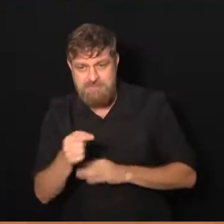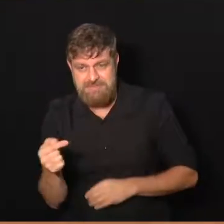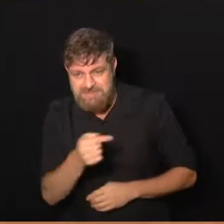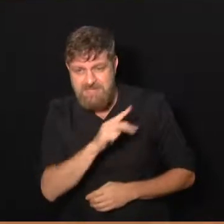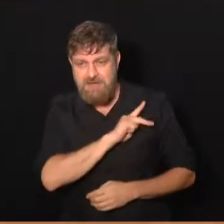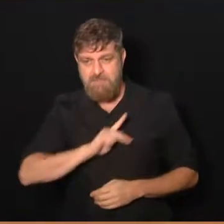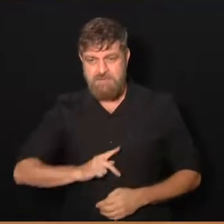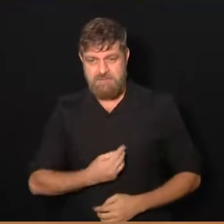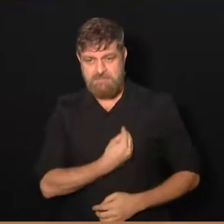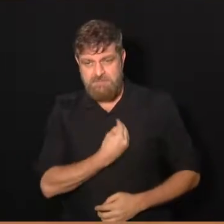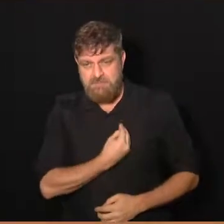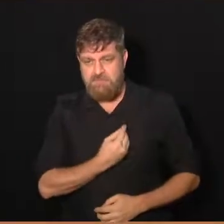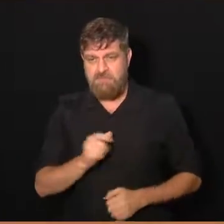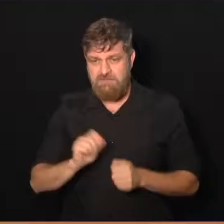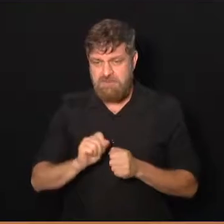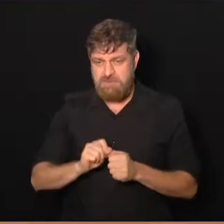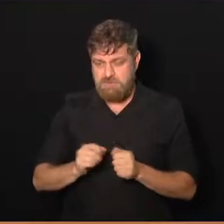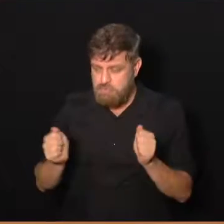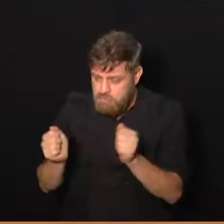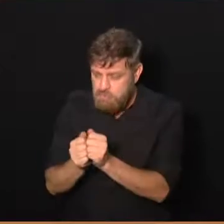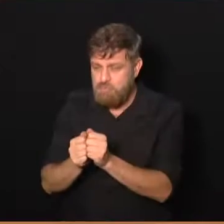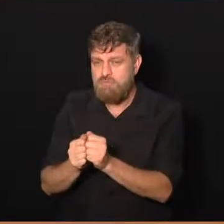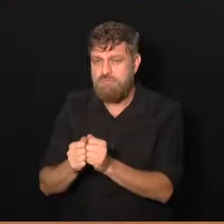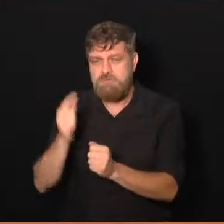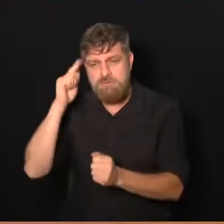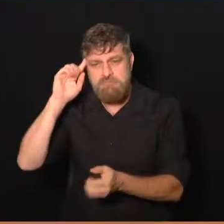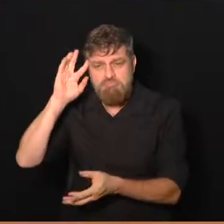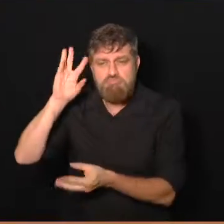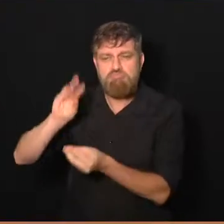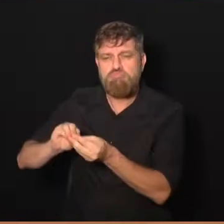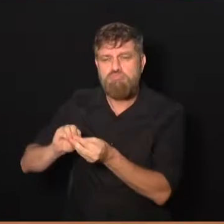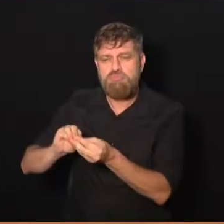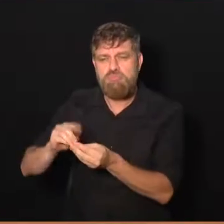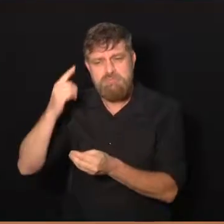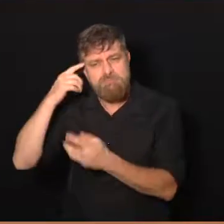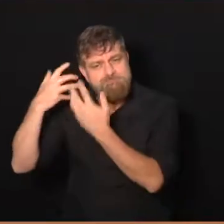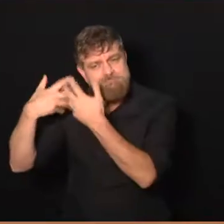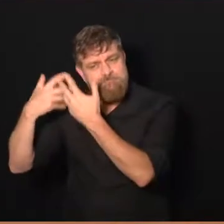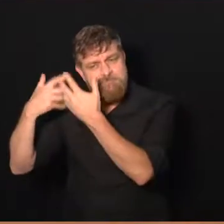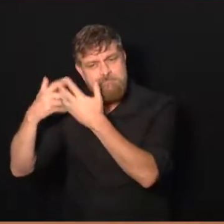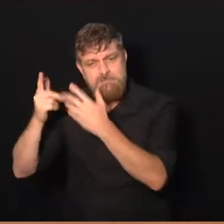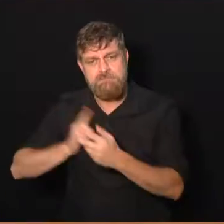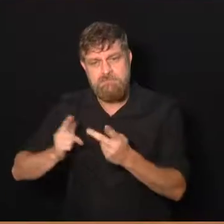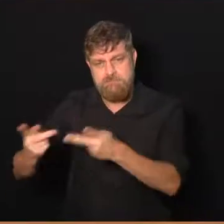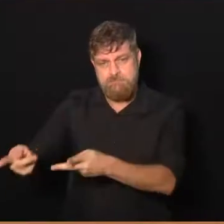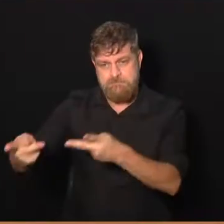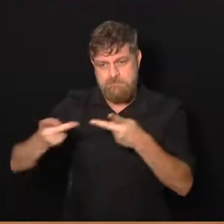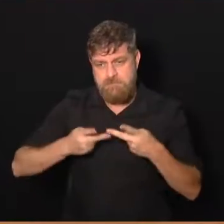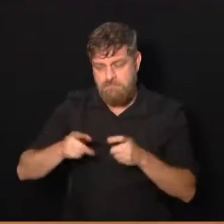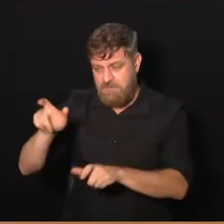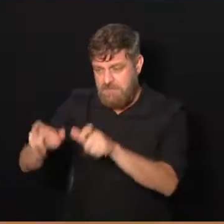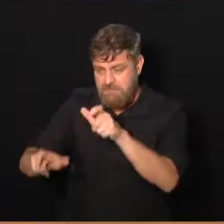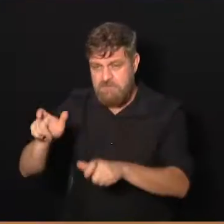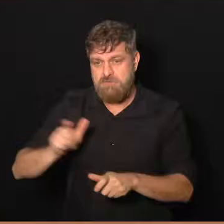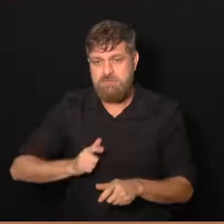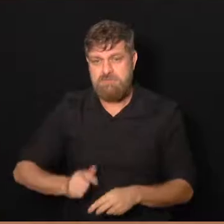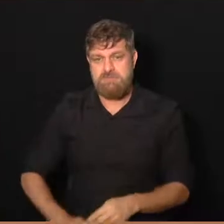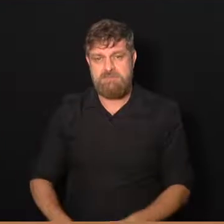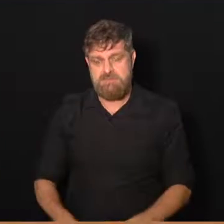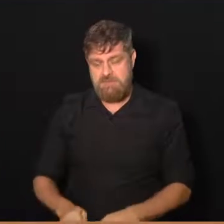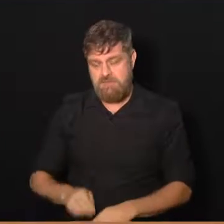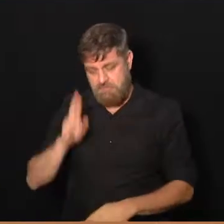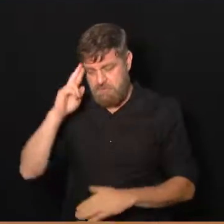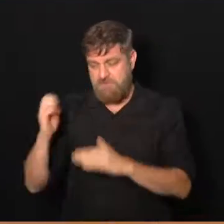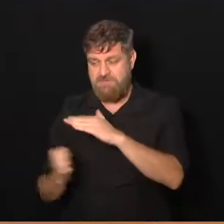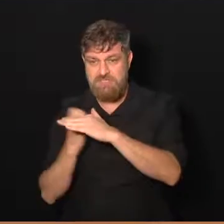José, para, olha, vamos fazer juntos, a gente encontrar soluções juntas, a gente coloca o convite para os donos de pet shops estarem aqui, os donos